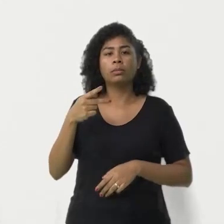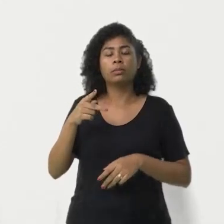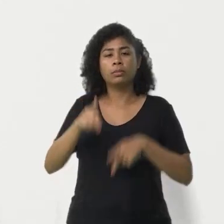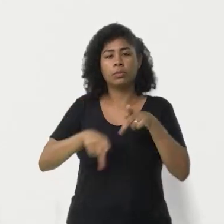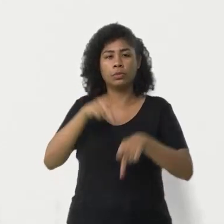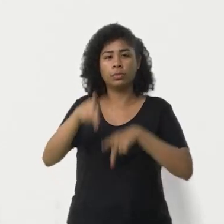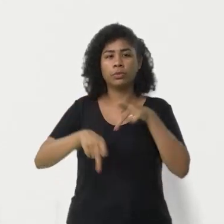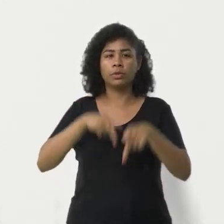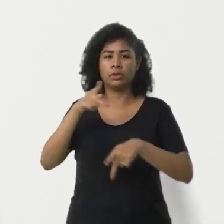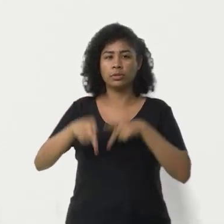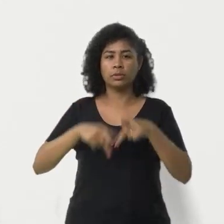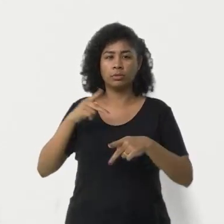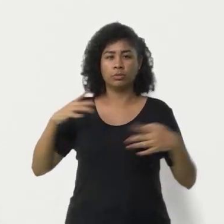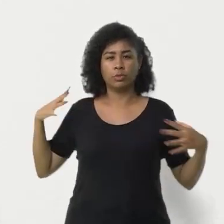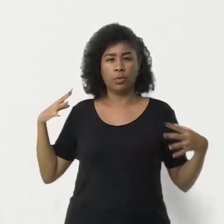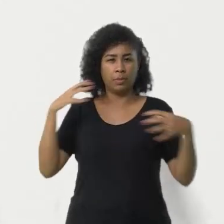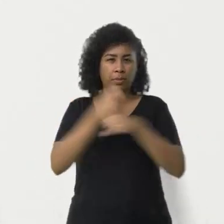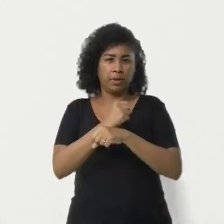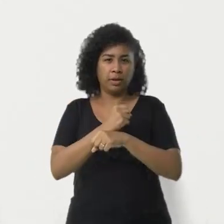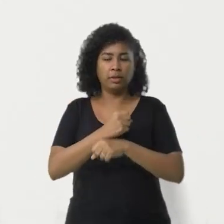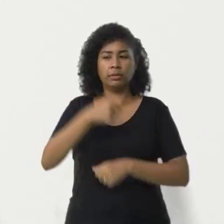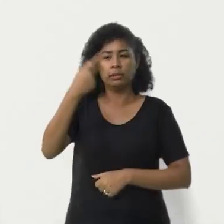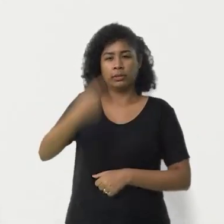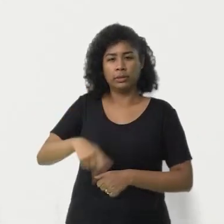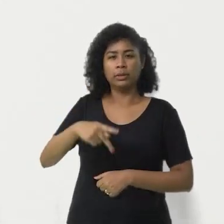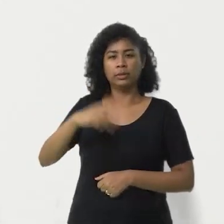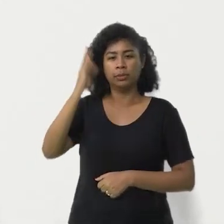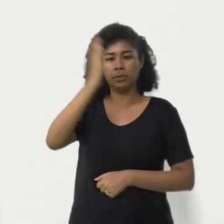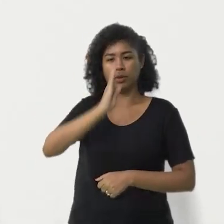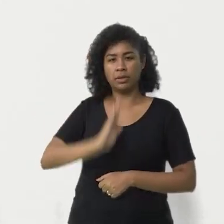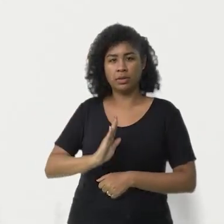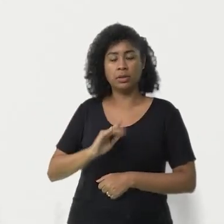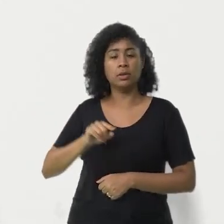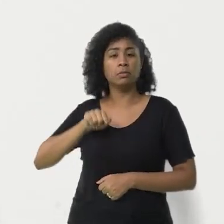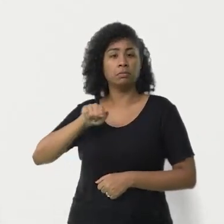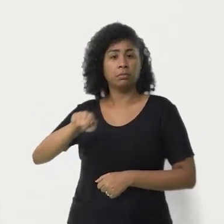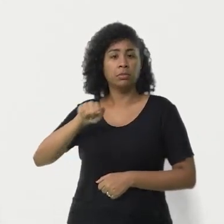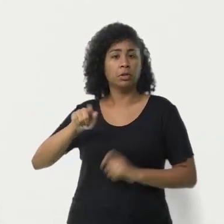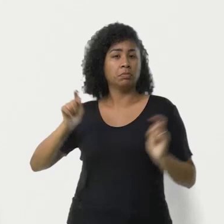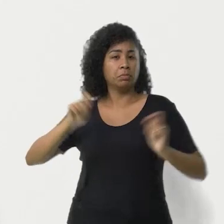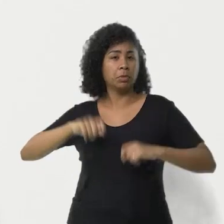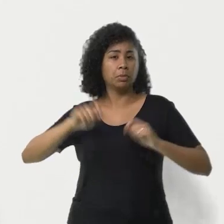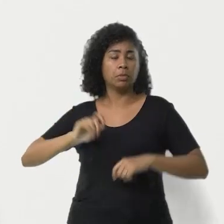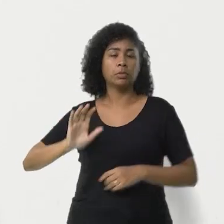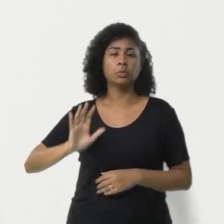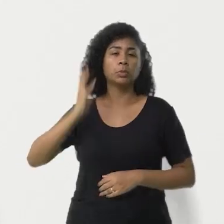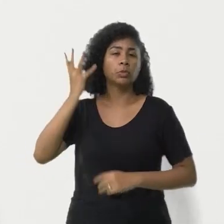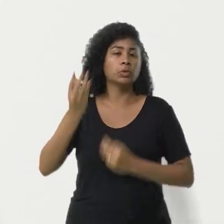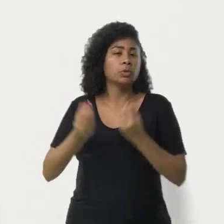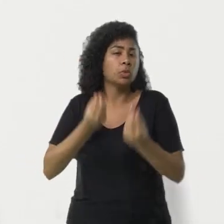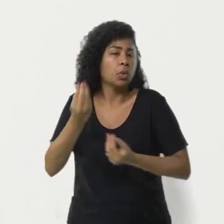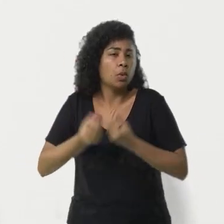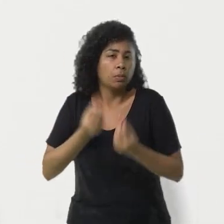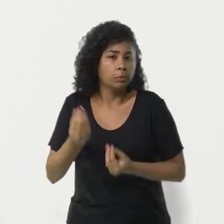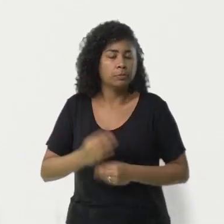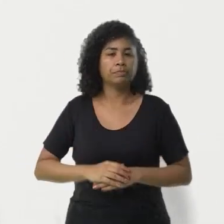população total aqui do nosso país, ela vai estar em